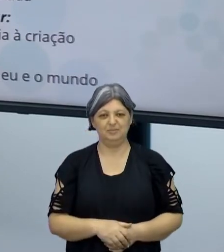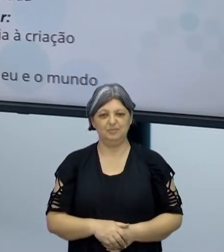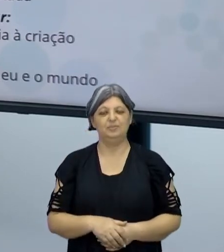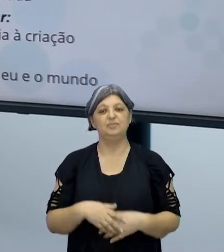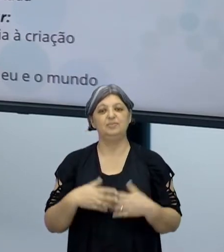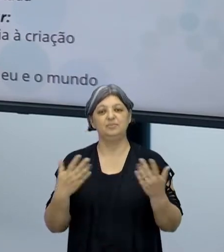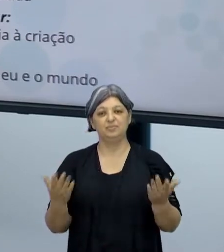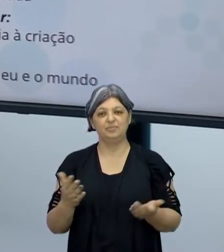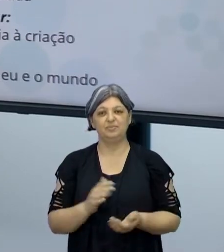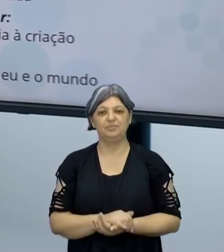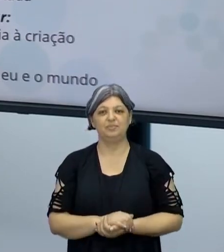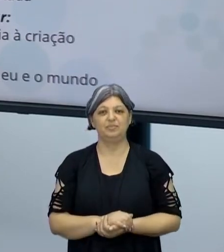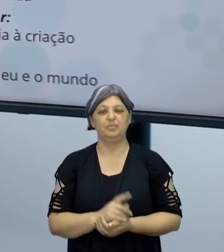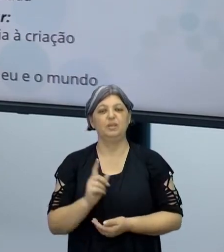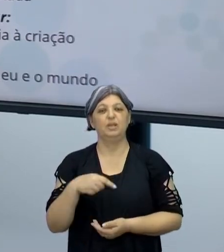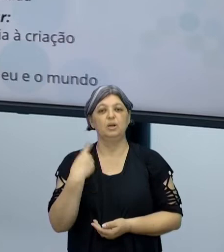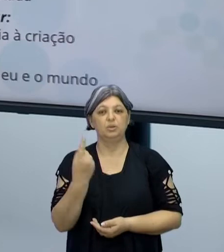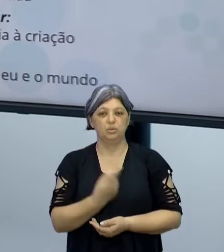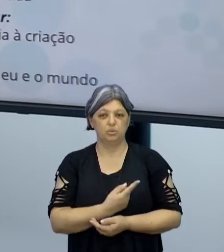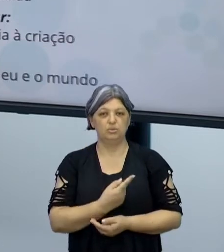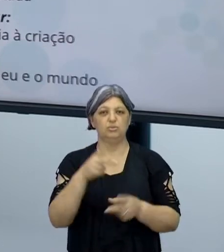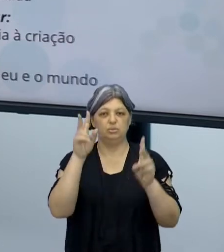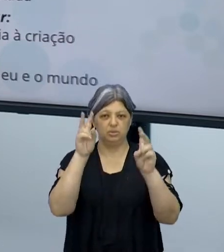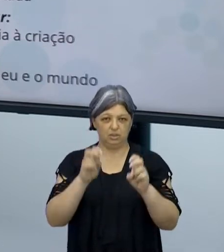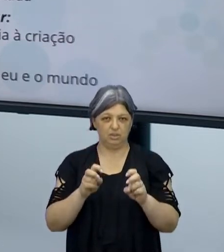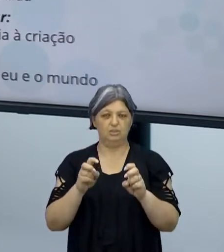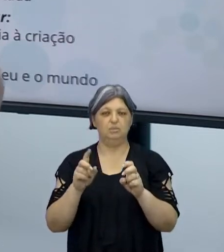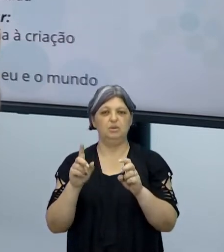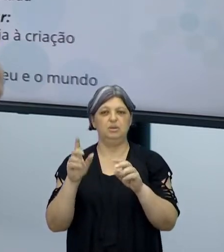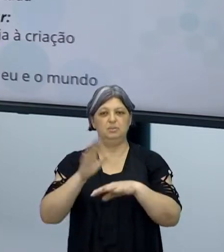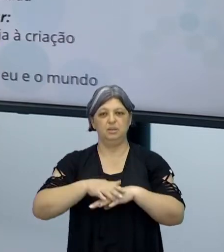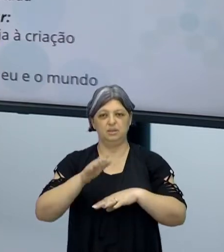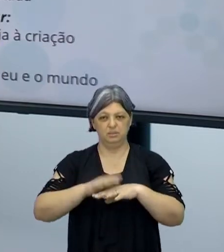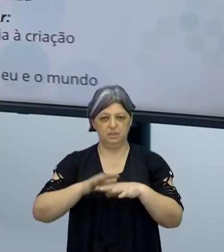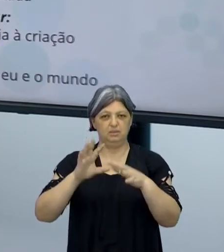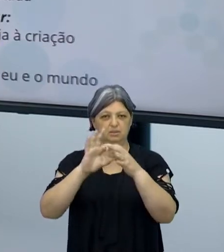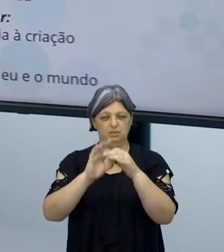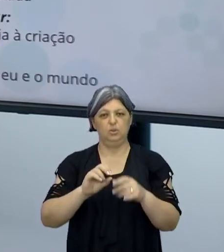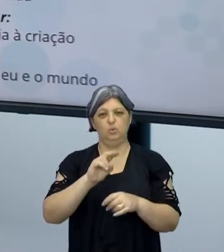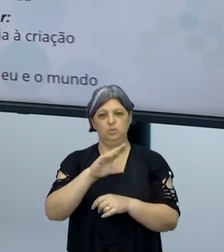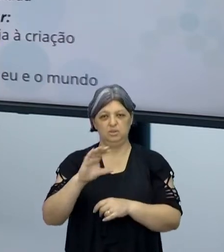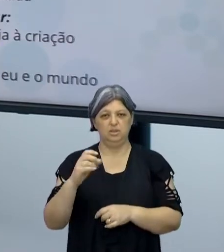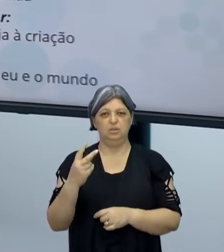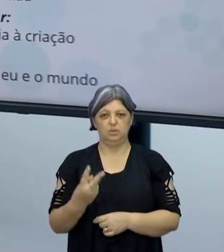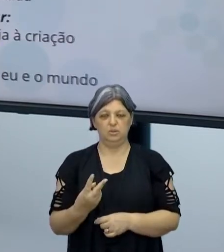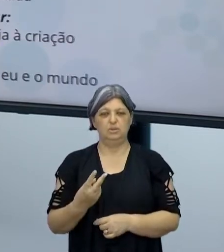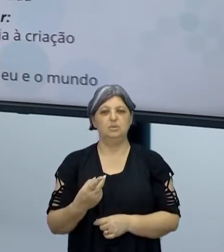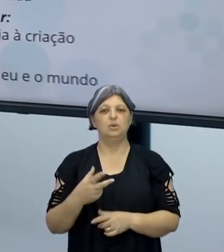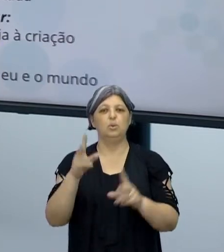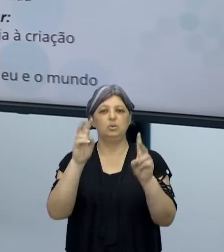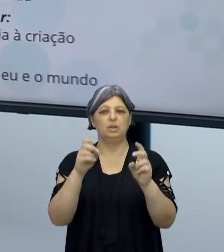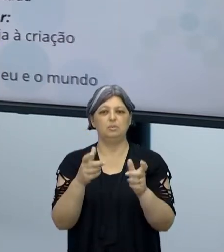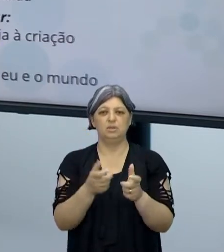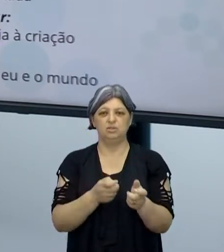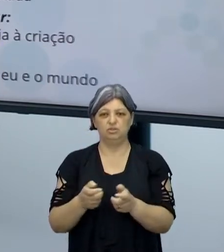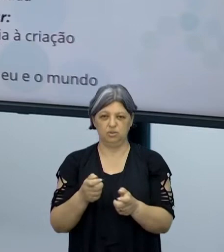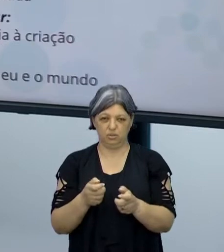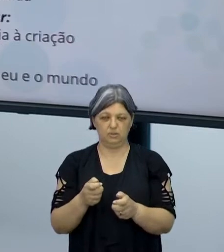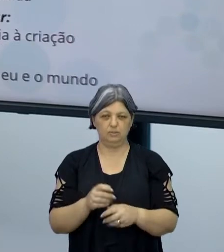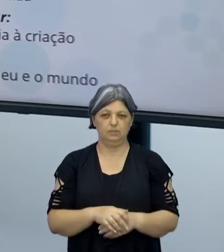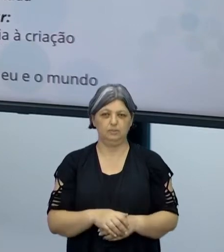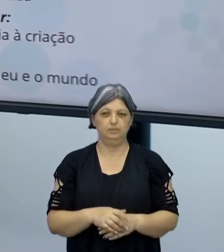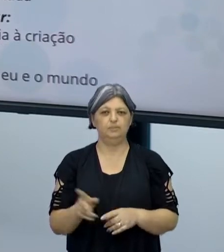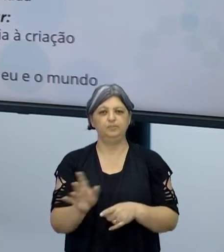olha só, a gente está aqui no Matemática Conectada, na Unidade Curricular 2, onde a gente está falando sobre jogos, né? Jogos